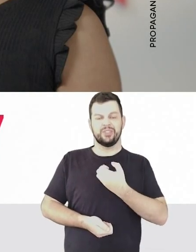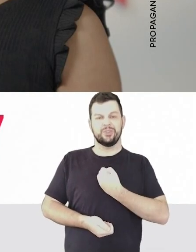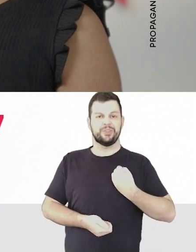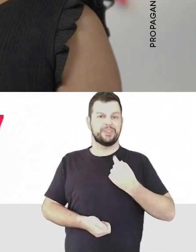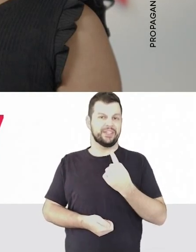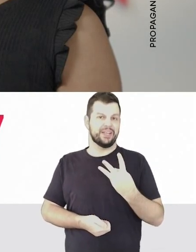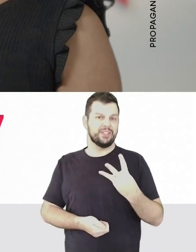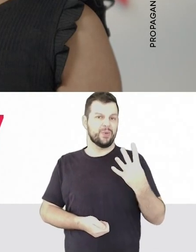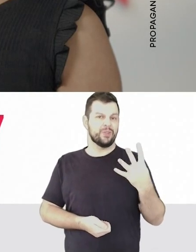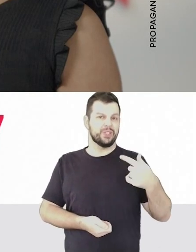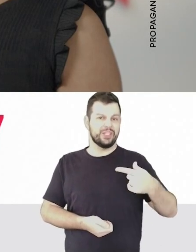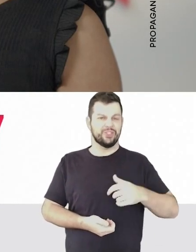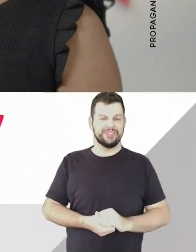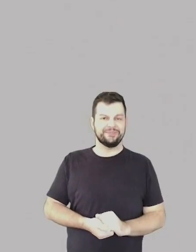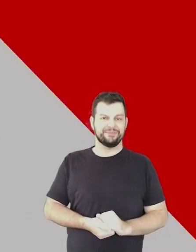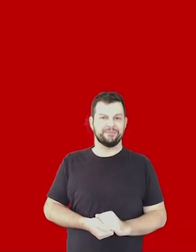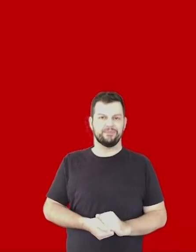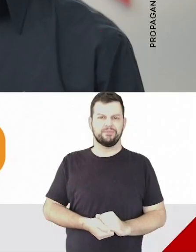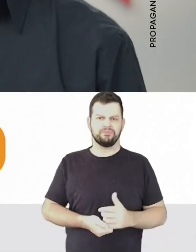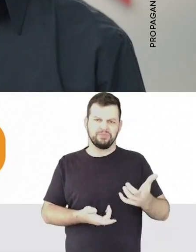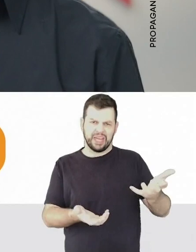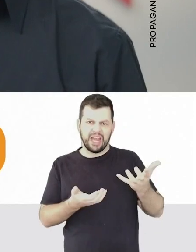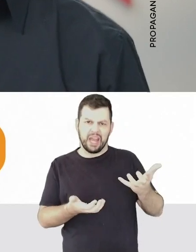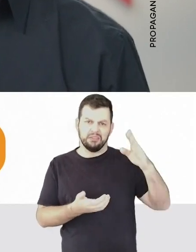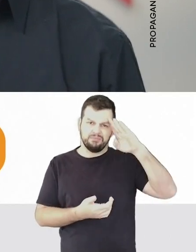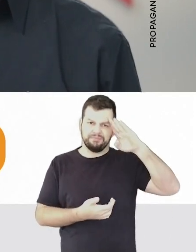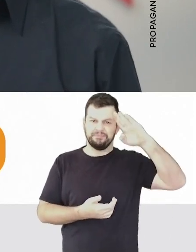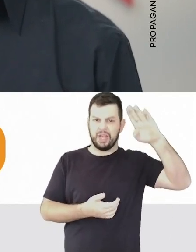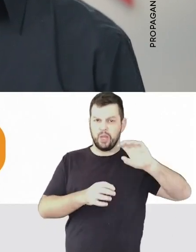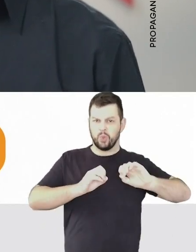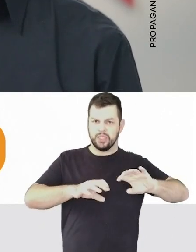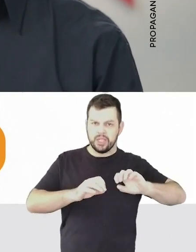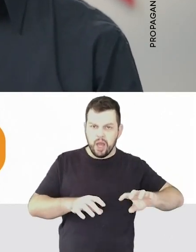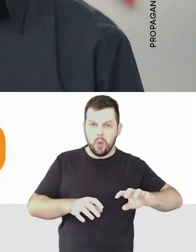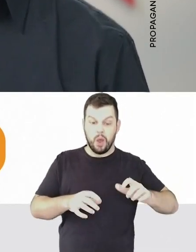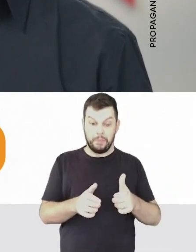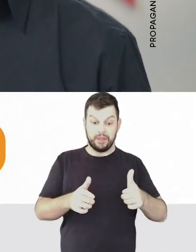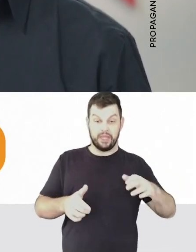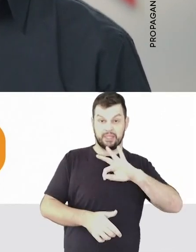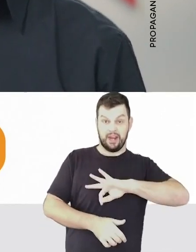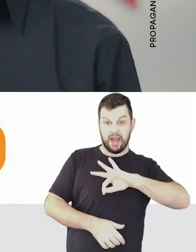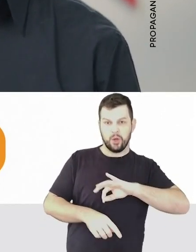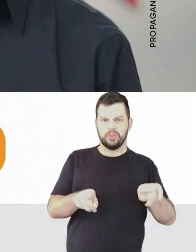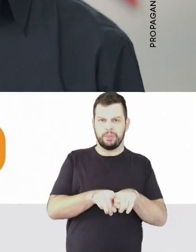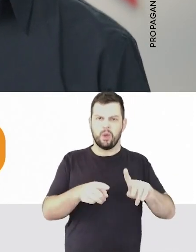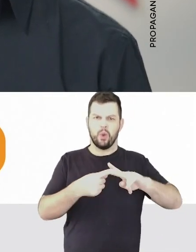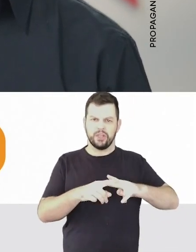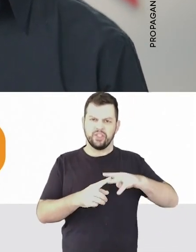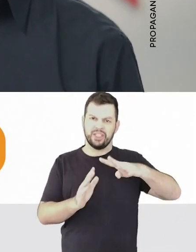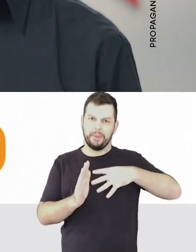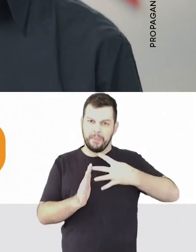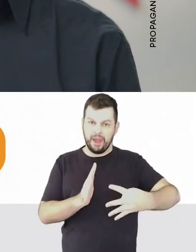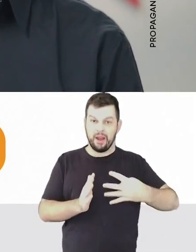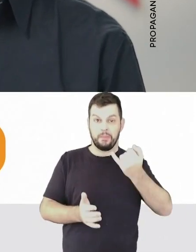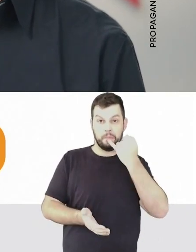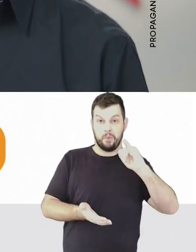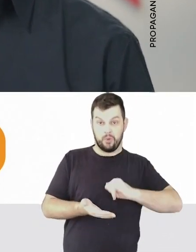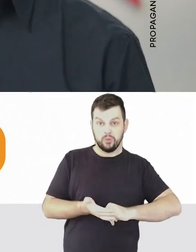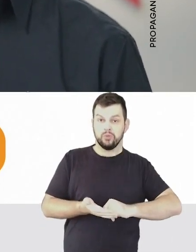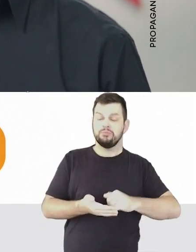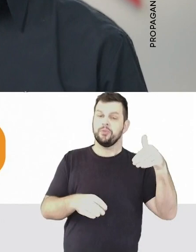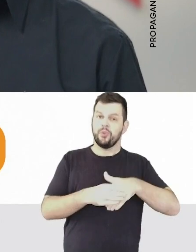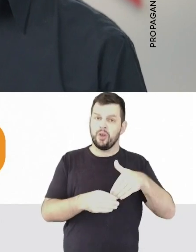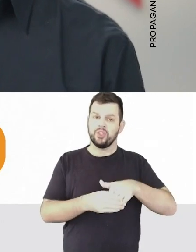Conceição, 1347. Quer prioridade à educação, aumento nos salários e correção da tabela do imposto de